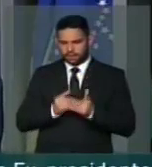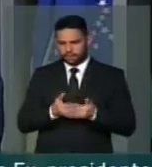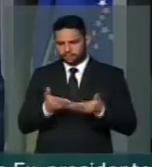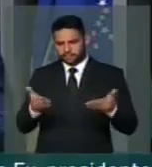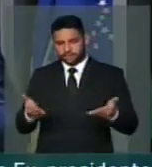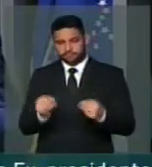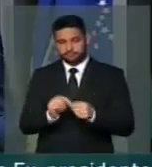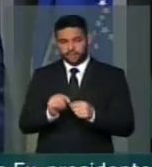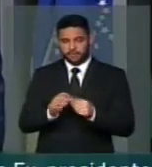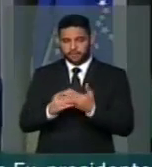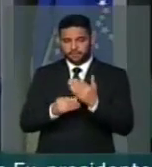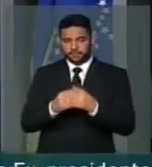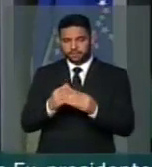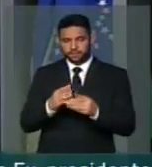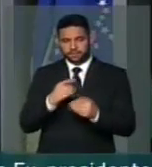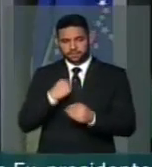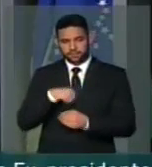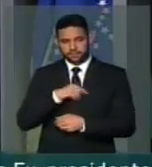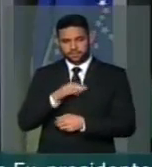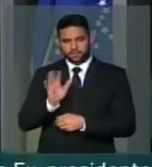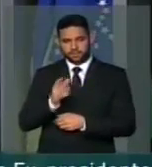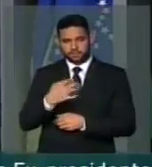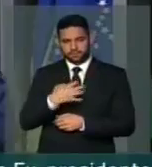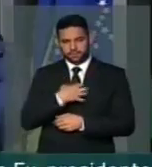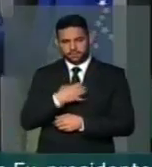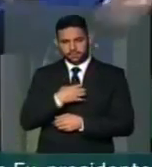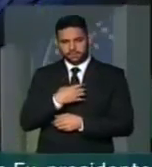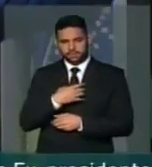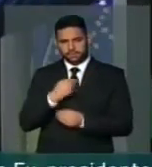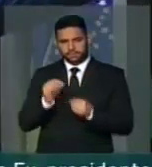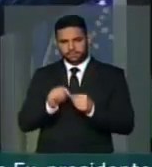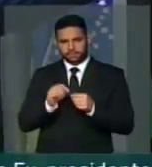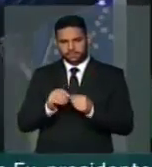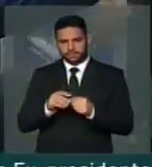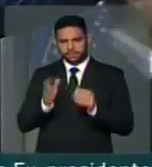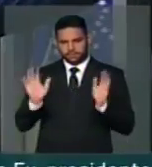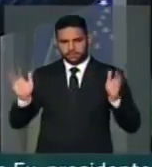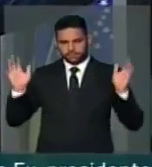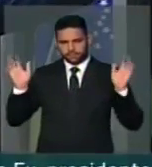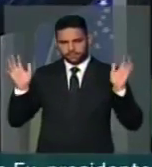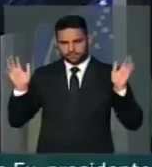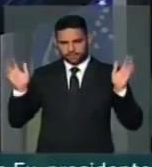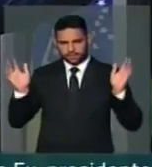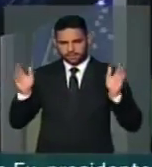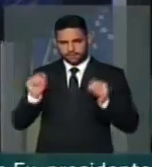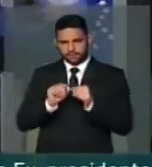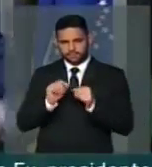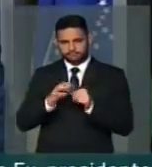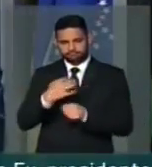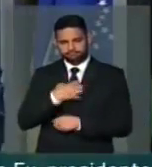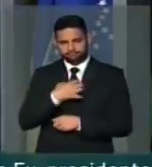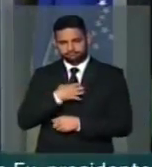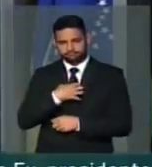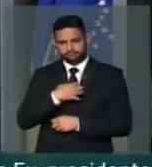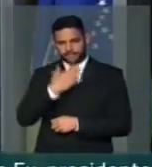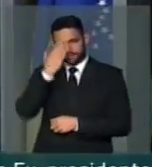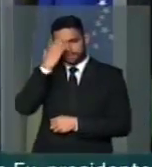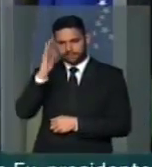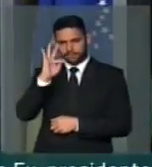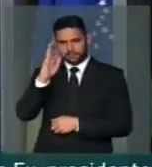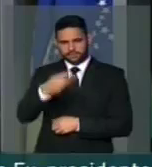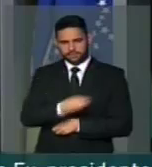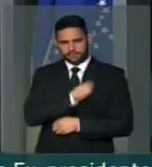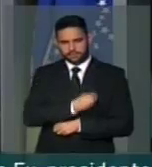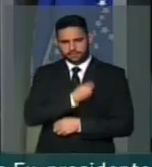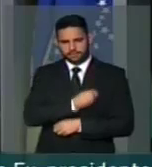limpas que ele se despede de nós, desse momento do gesto que ele mais gostava, de balançar as mãos e agradecer toda a vida